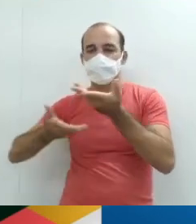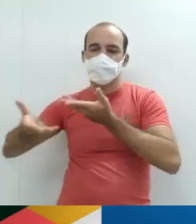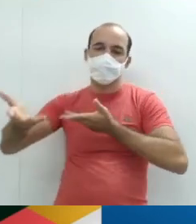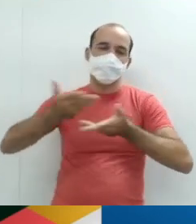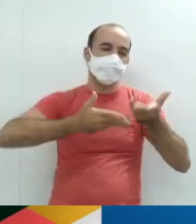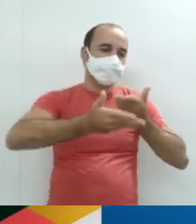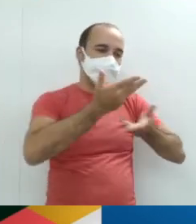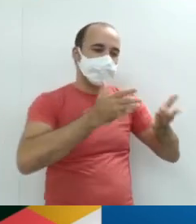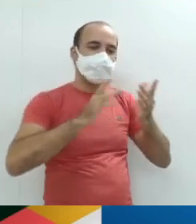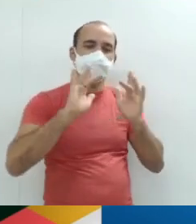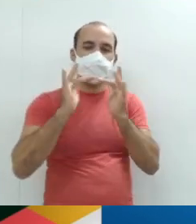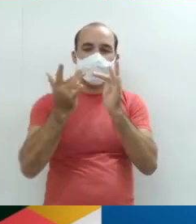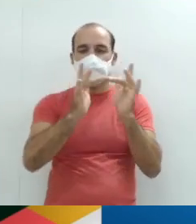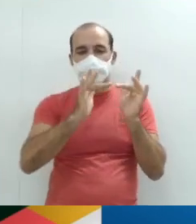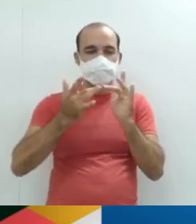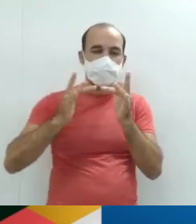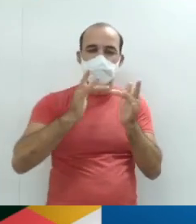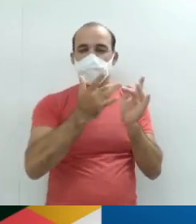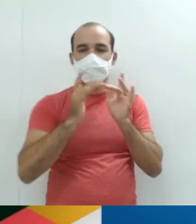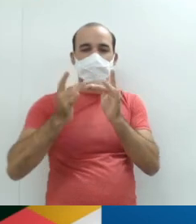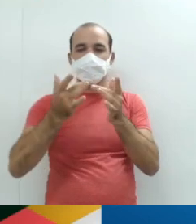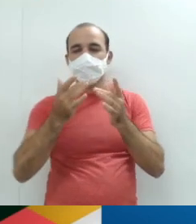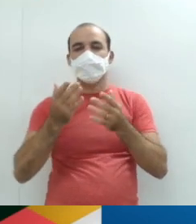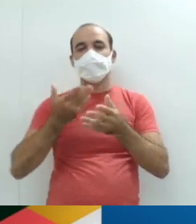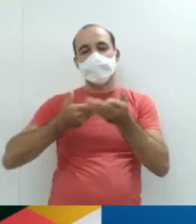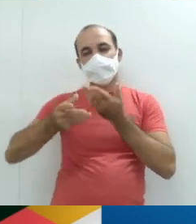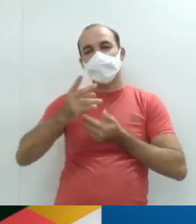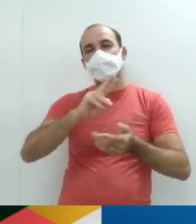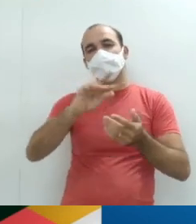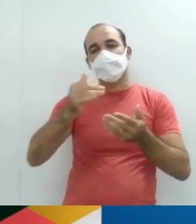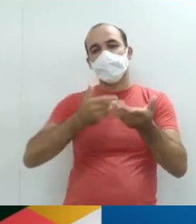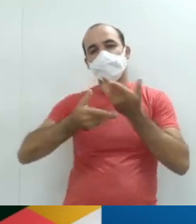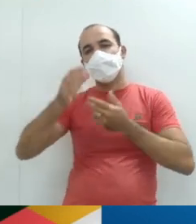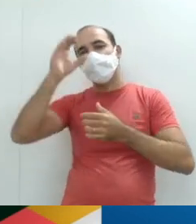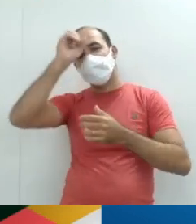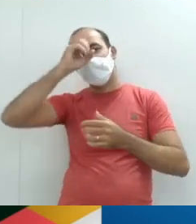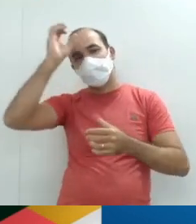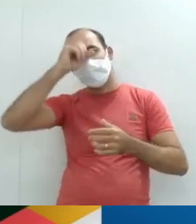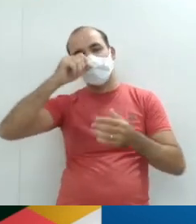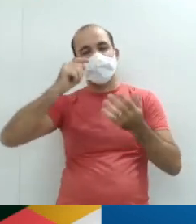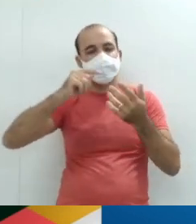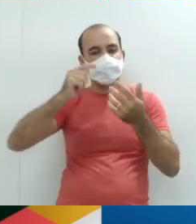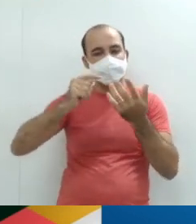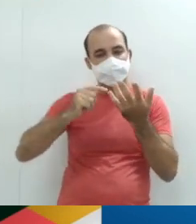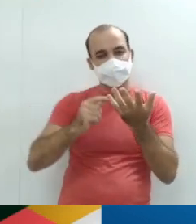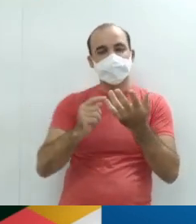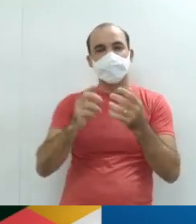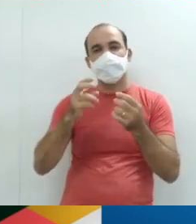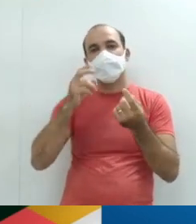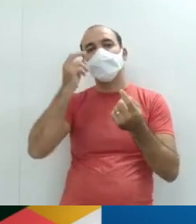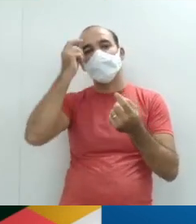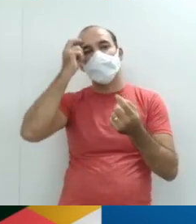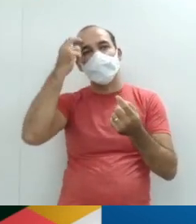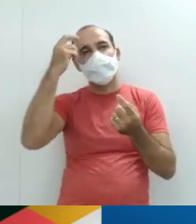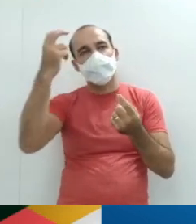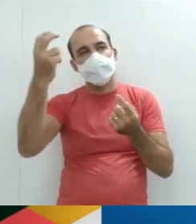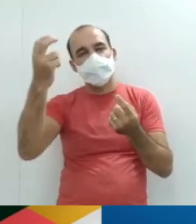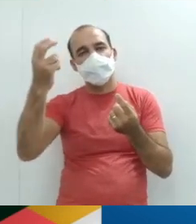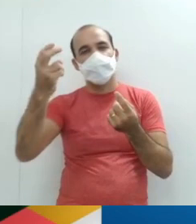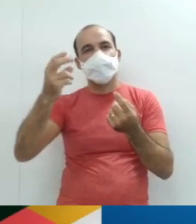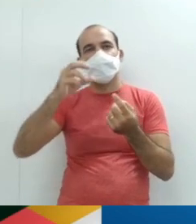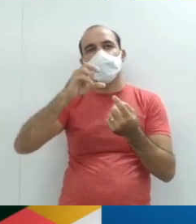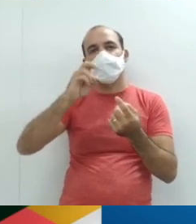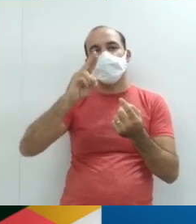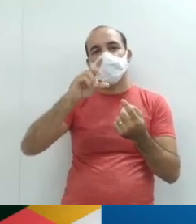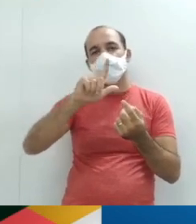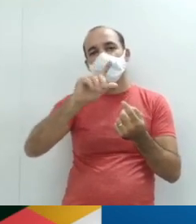o outro, com as coisas que aquela sociedade lhe traz. E entre essas coisas está o quê? Cultura. E cultura é uma